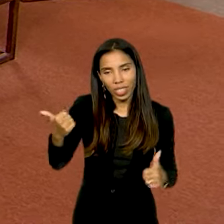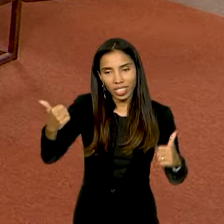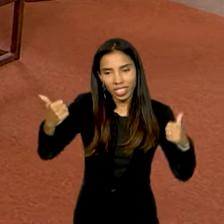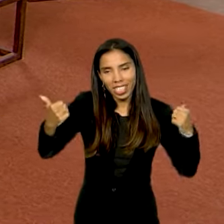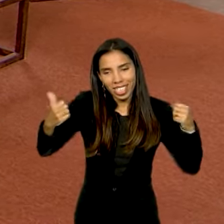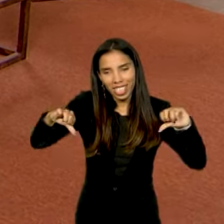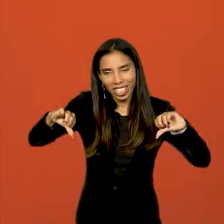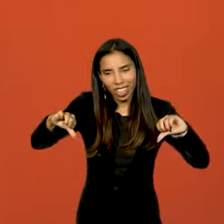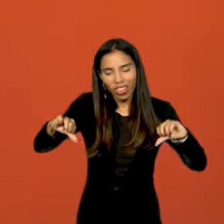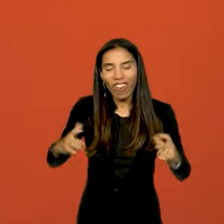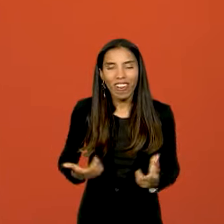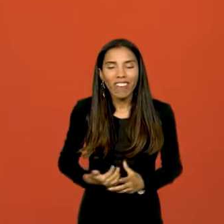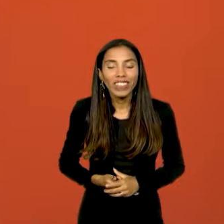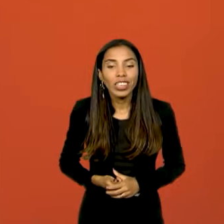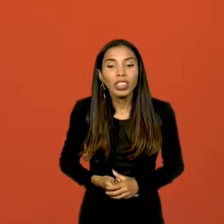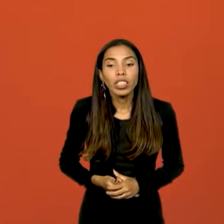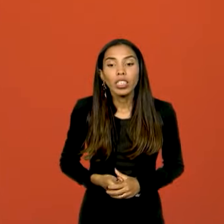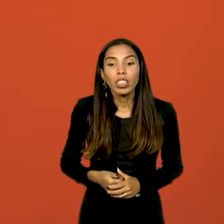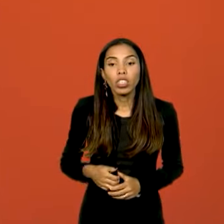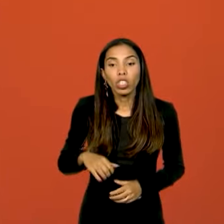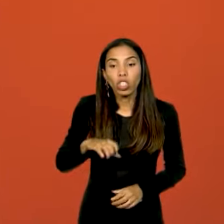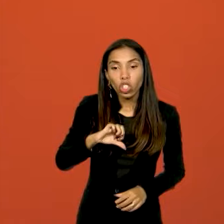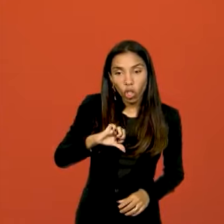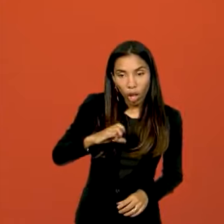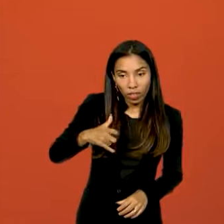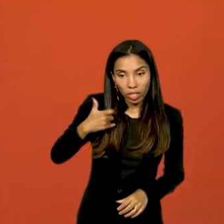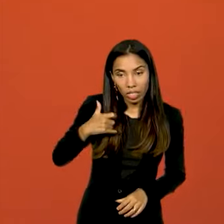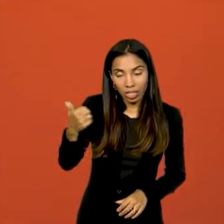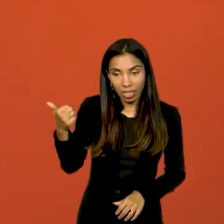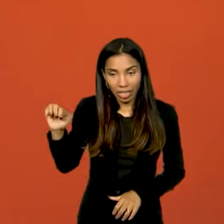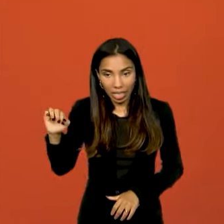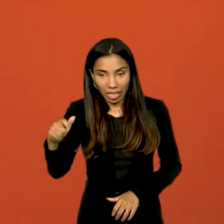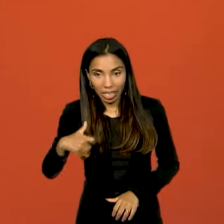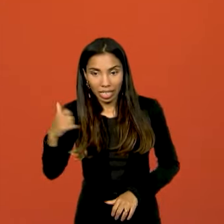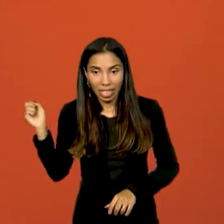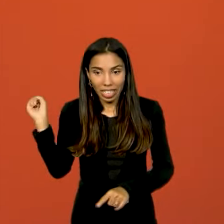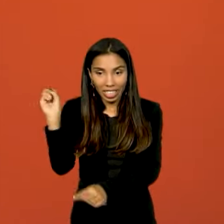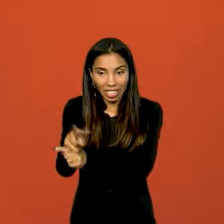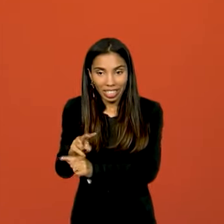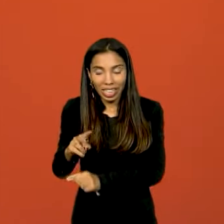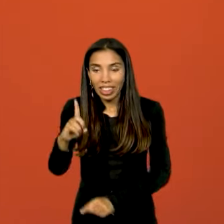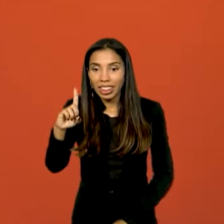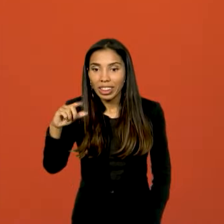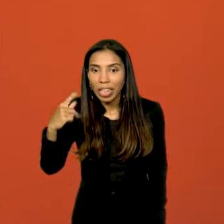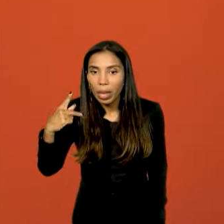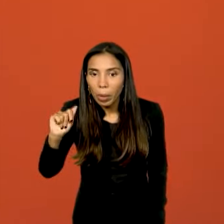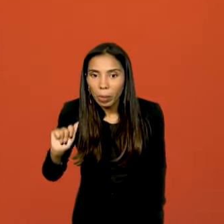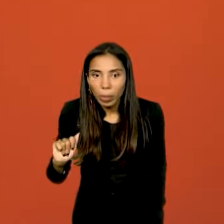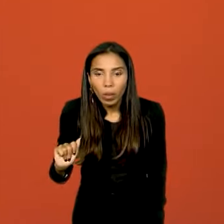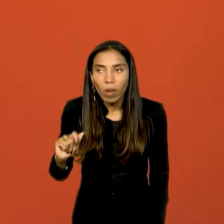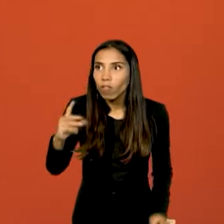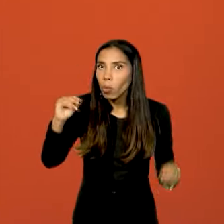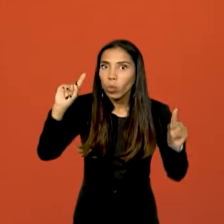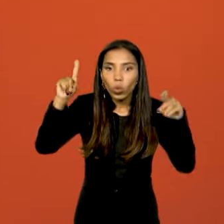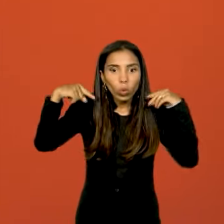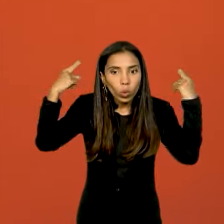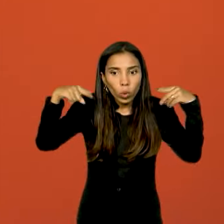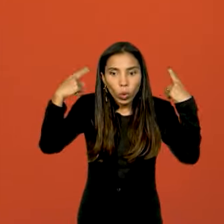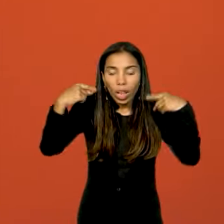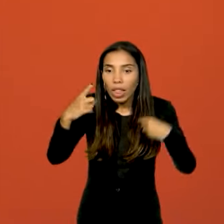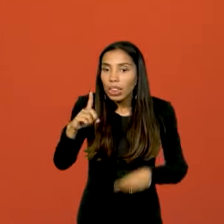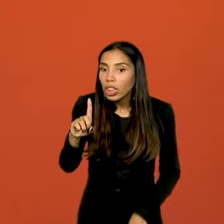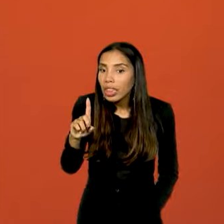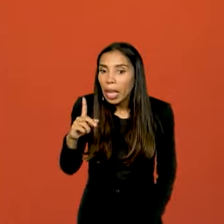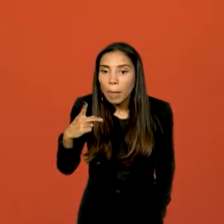é... E aí, com 9 pra 10, eu ingressei no DPA, que foi uma viagem muito louca, porque o DPA